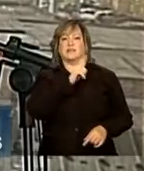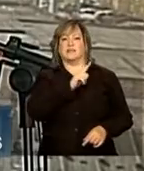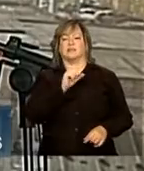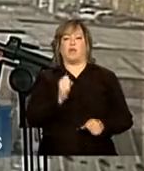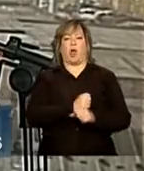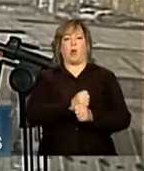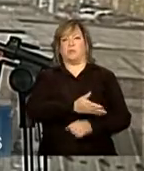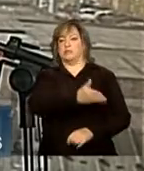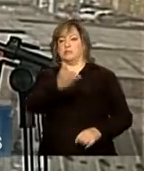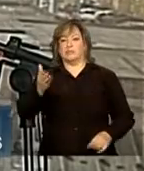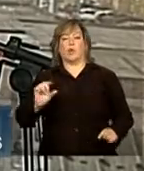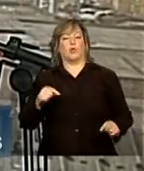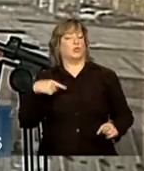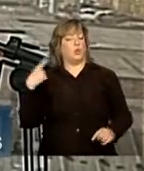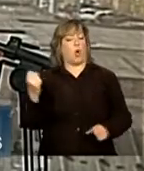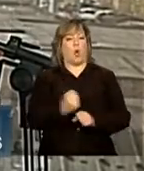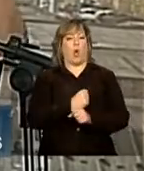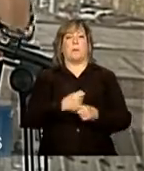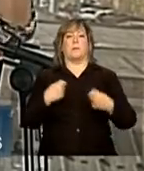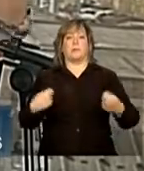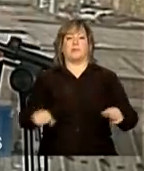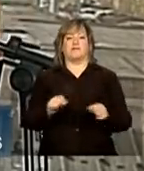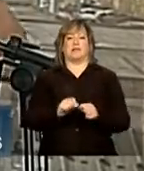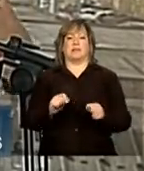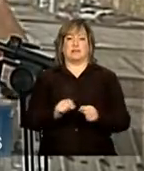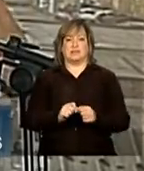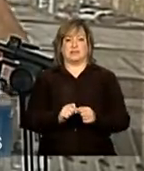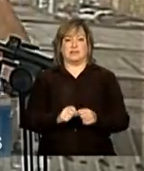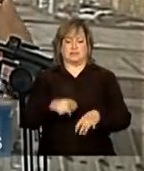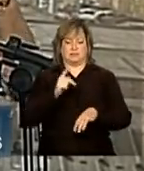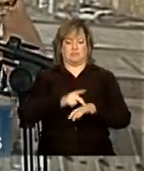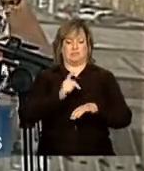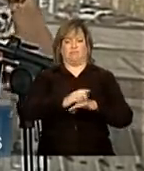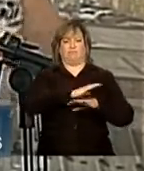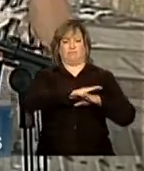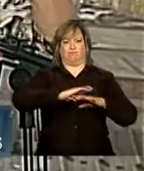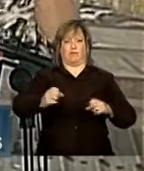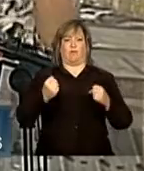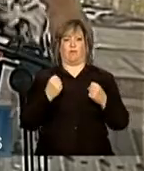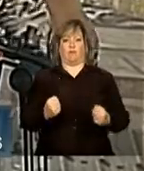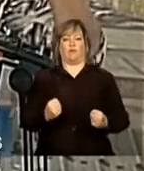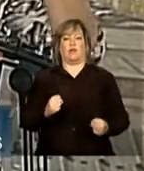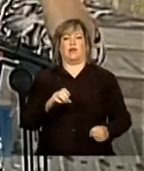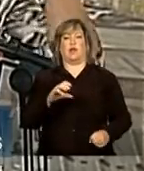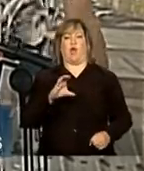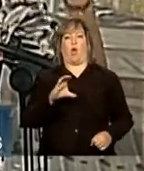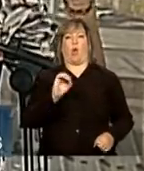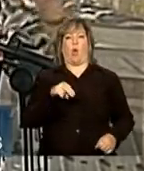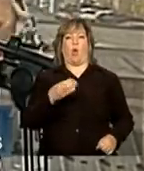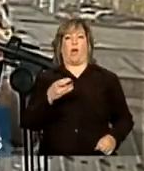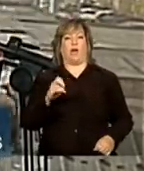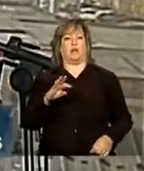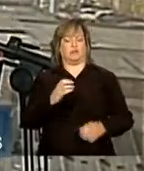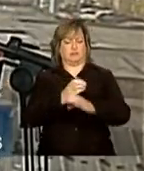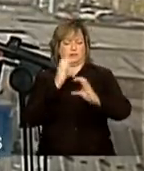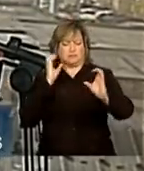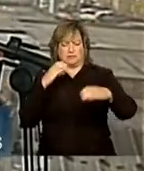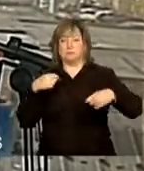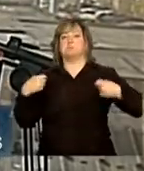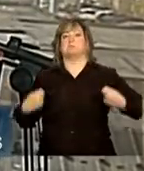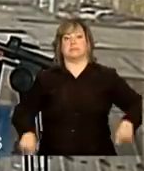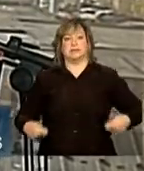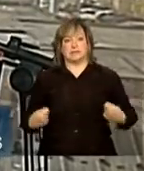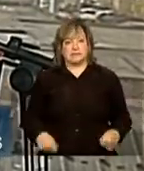as obras têm de fazer. São obras de concreto, são obras difíceis, sem obras de engenharia.